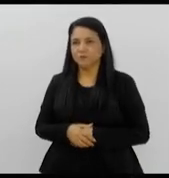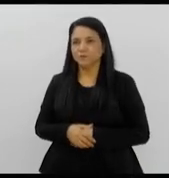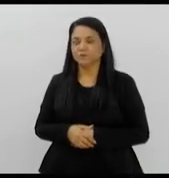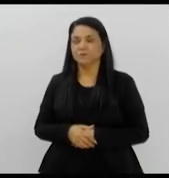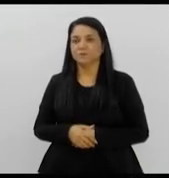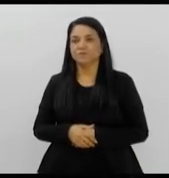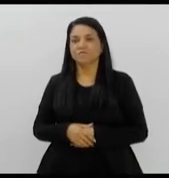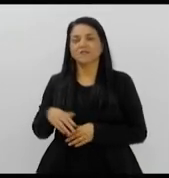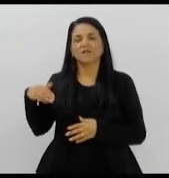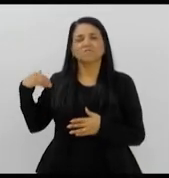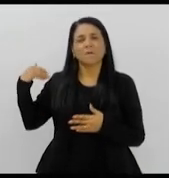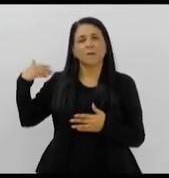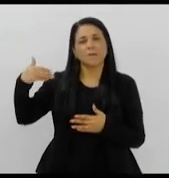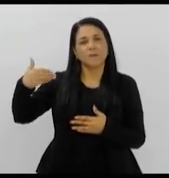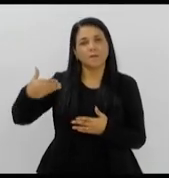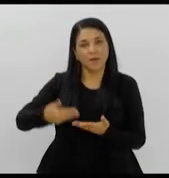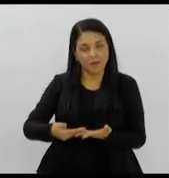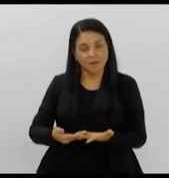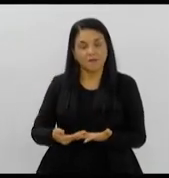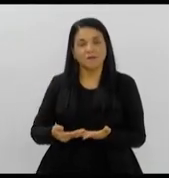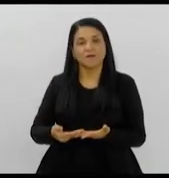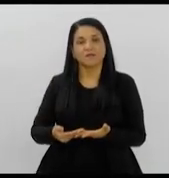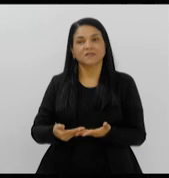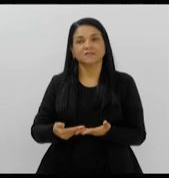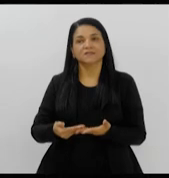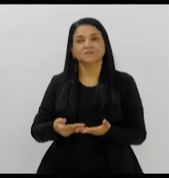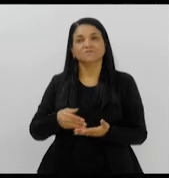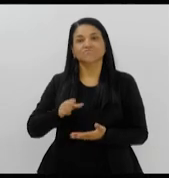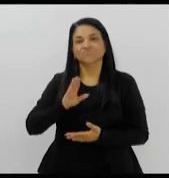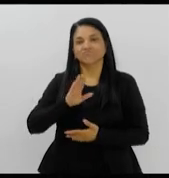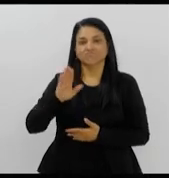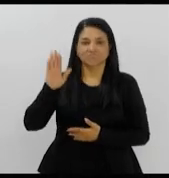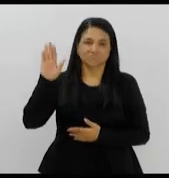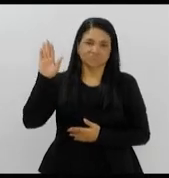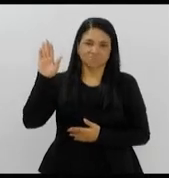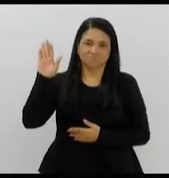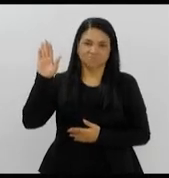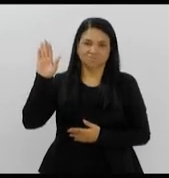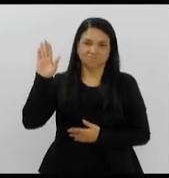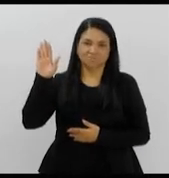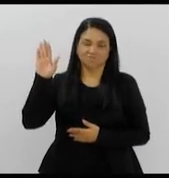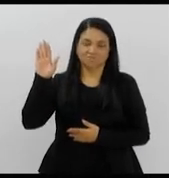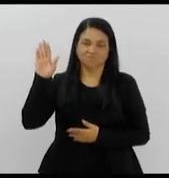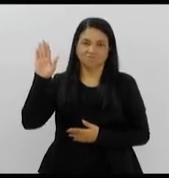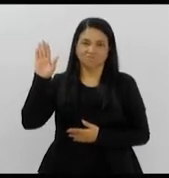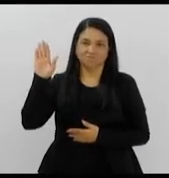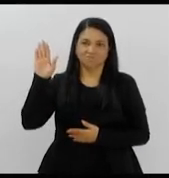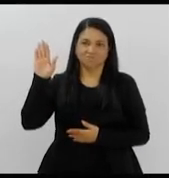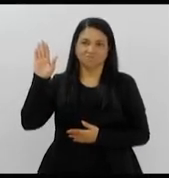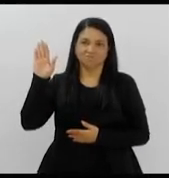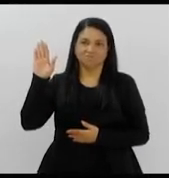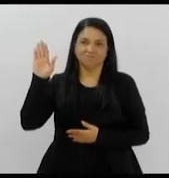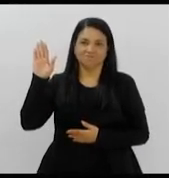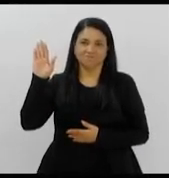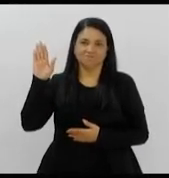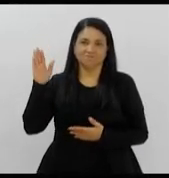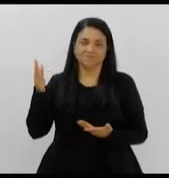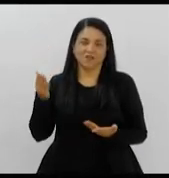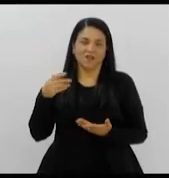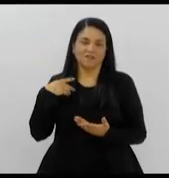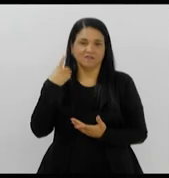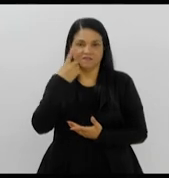E de lá para cá, só fui candidato proporcional.